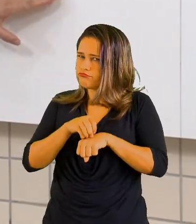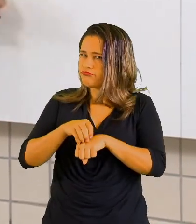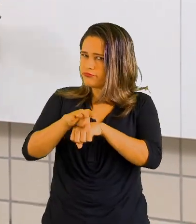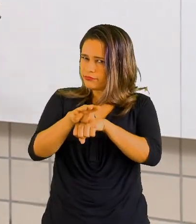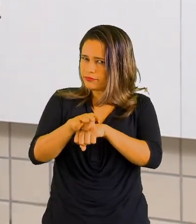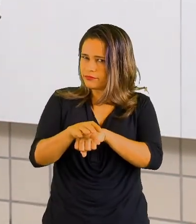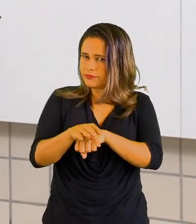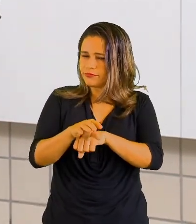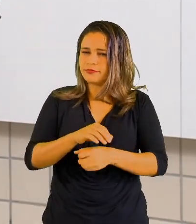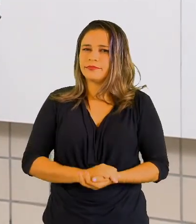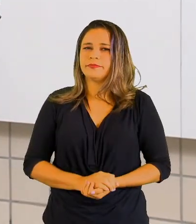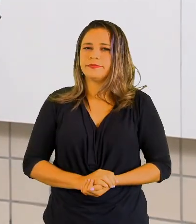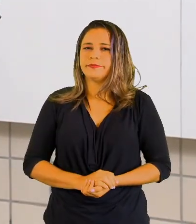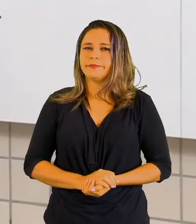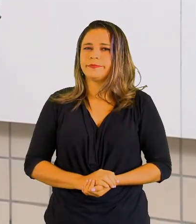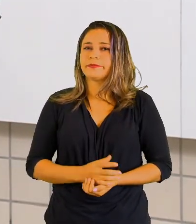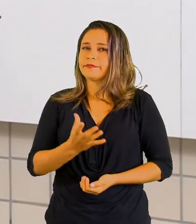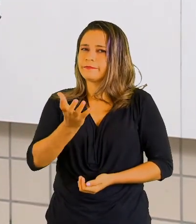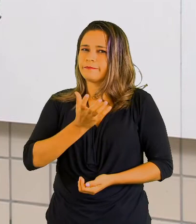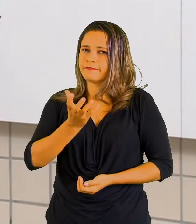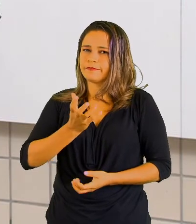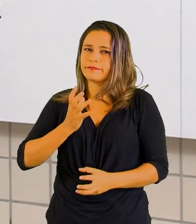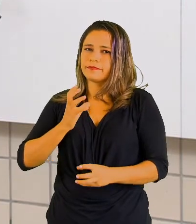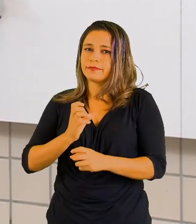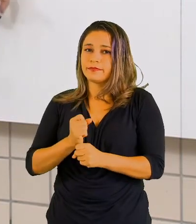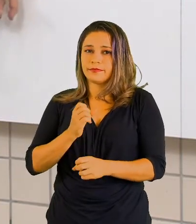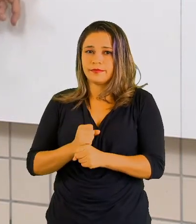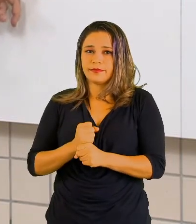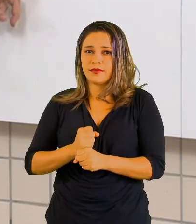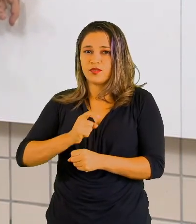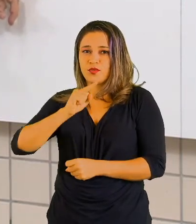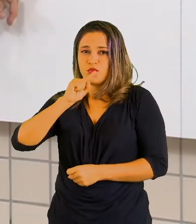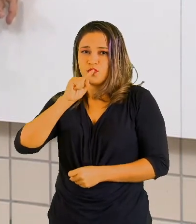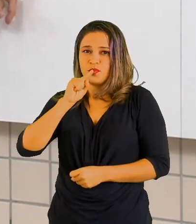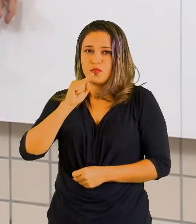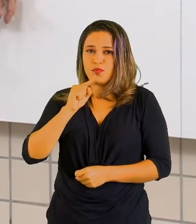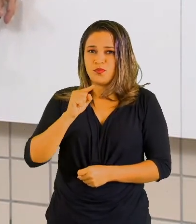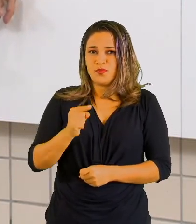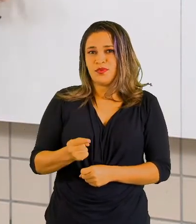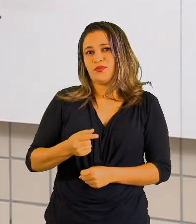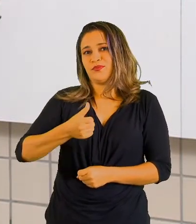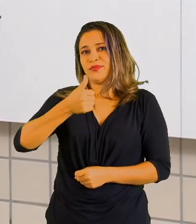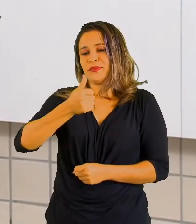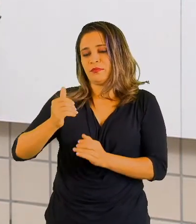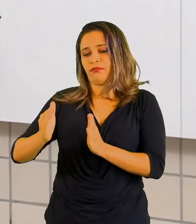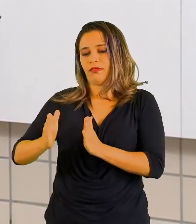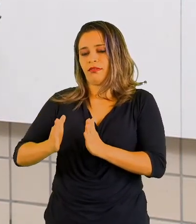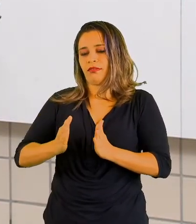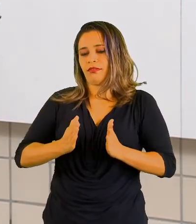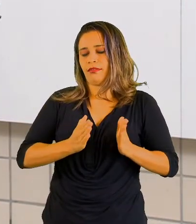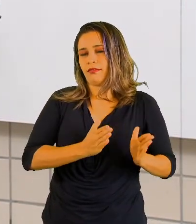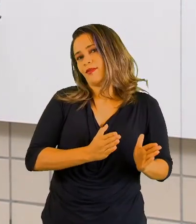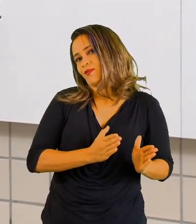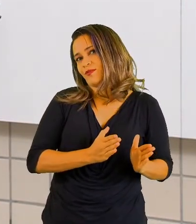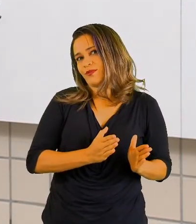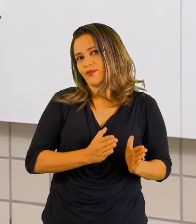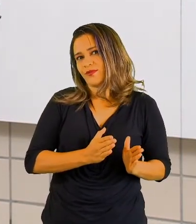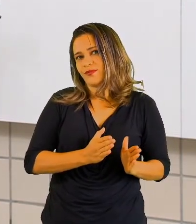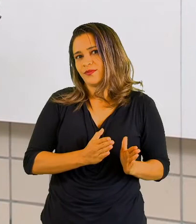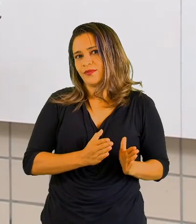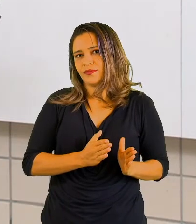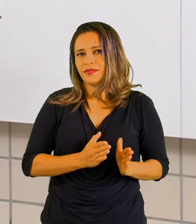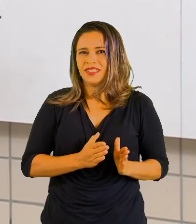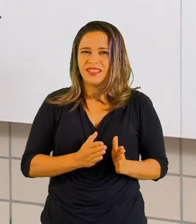vocês, eu quero a soma dos 1000 primeiros termos. Então, quando a gente está de frente para um problema que ele é muito